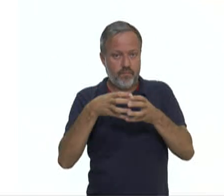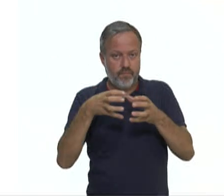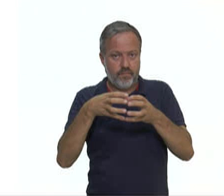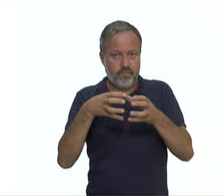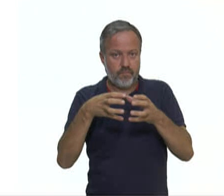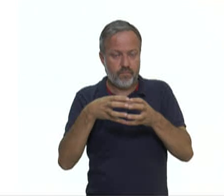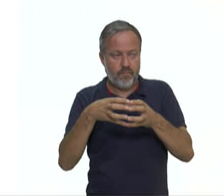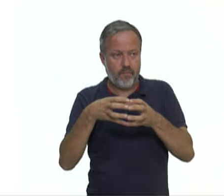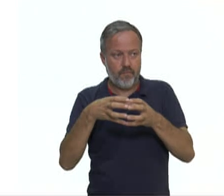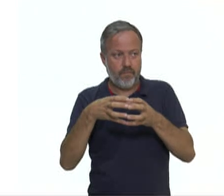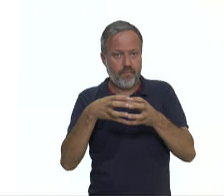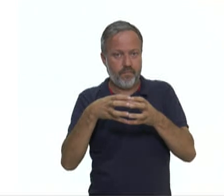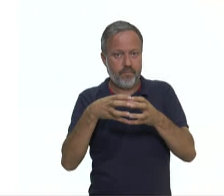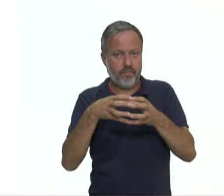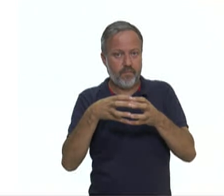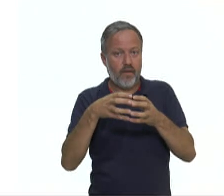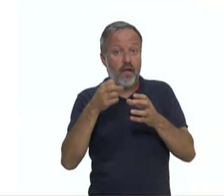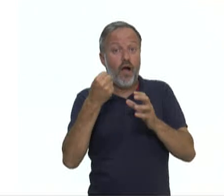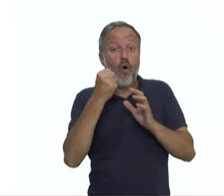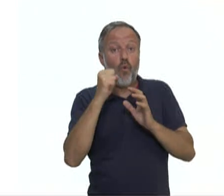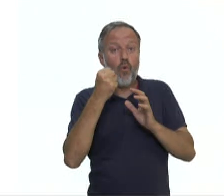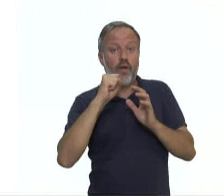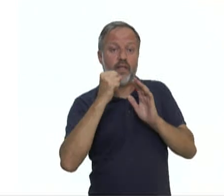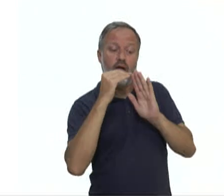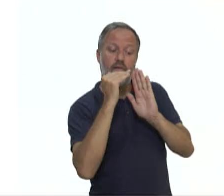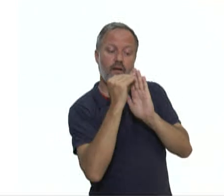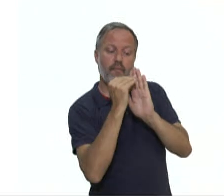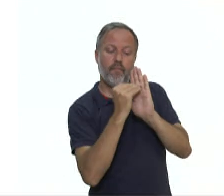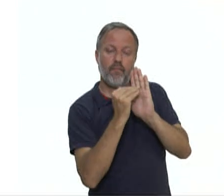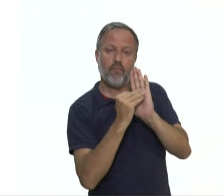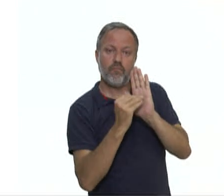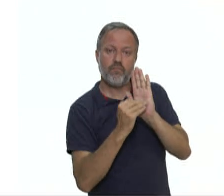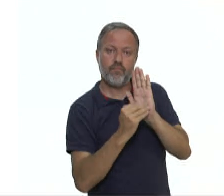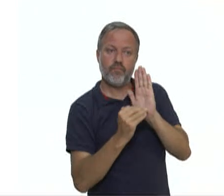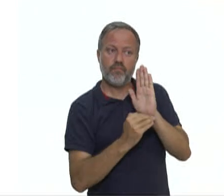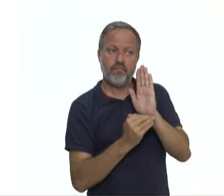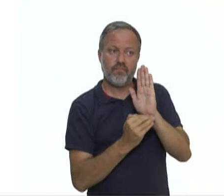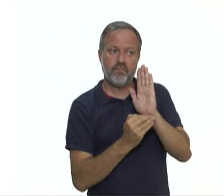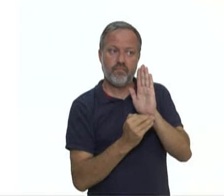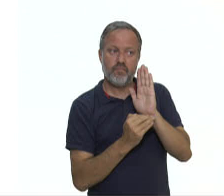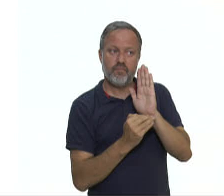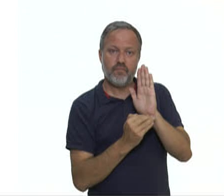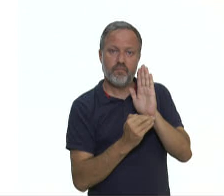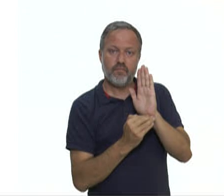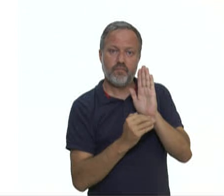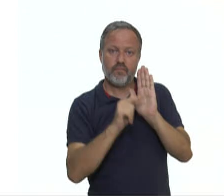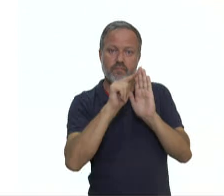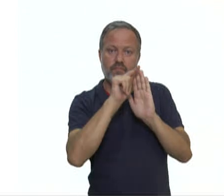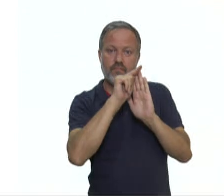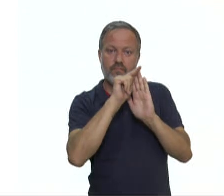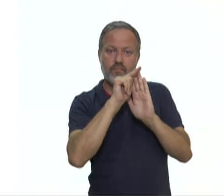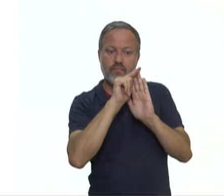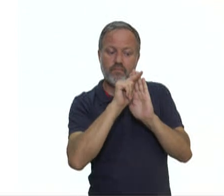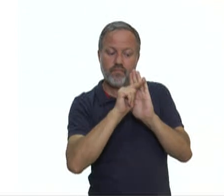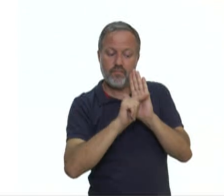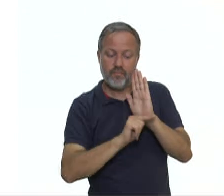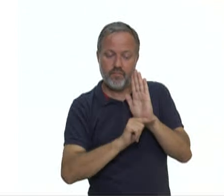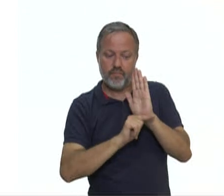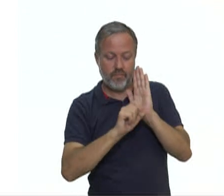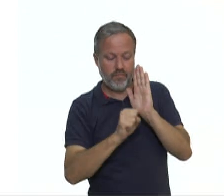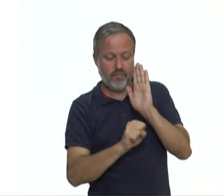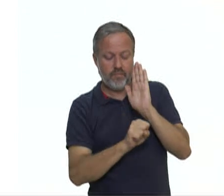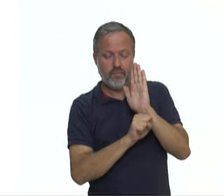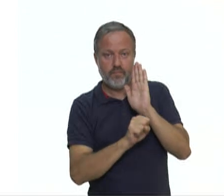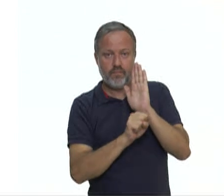querem inaugurar a 8ª fileira da tabela. Então, tem as 7 naturais, a 8ª, chamado